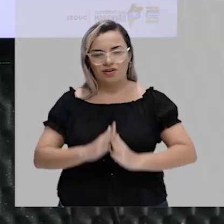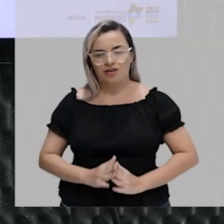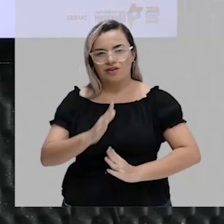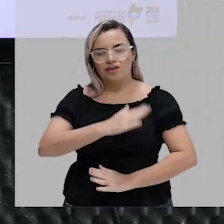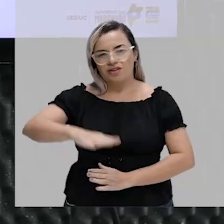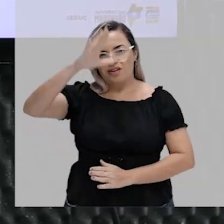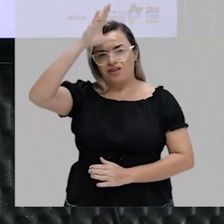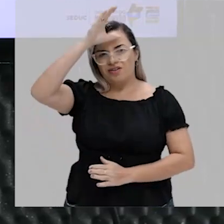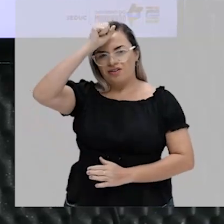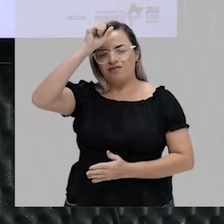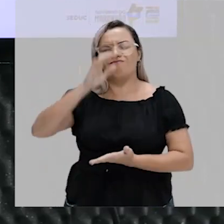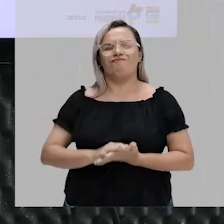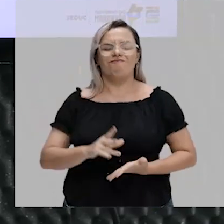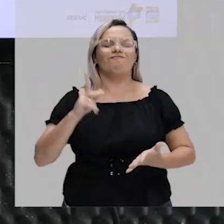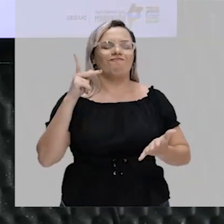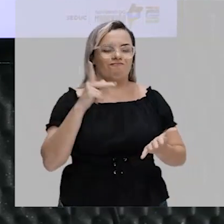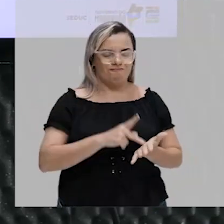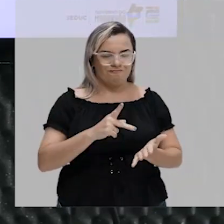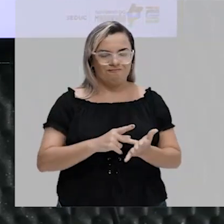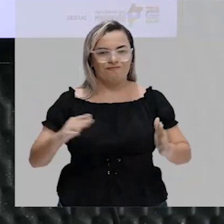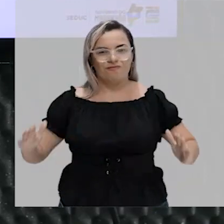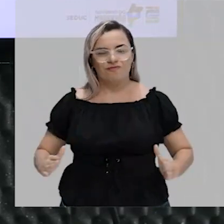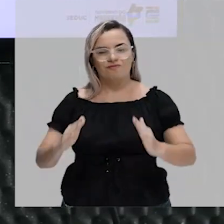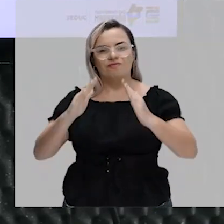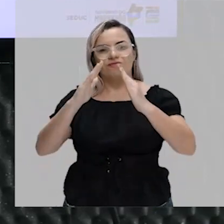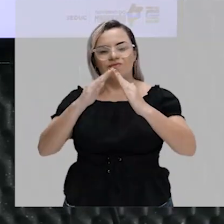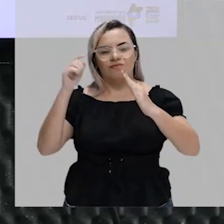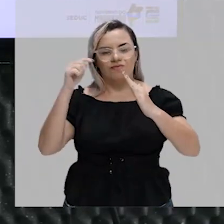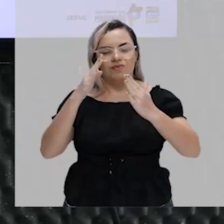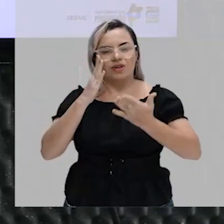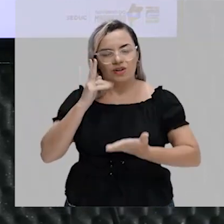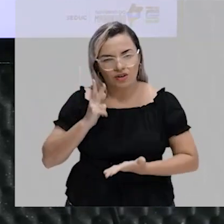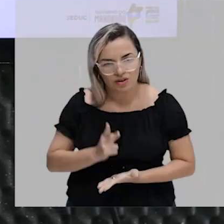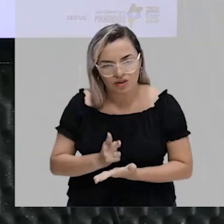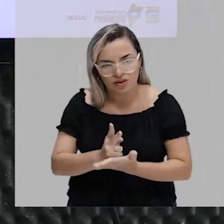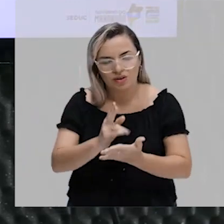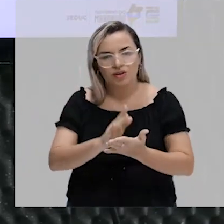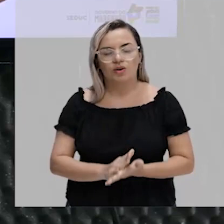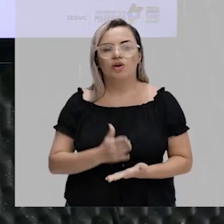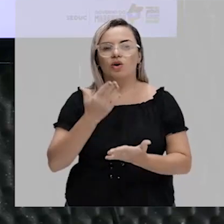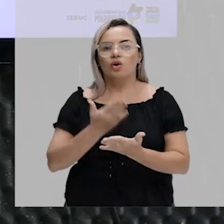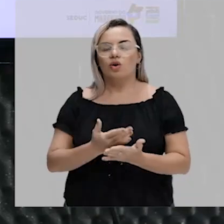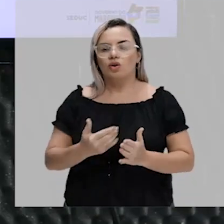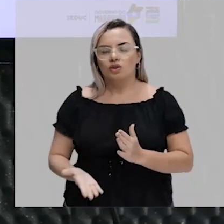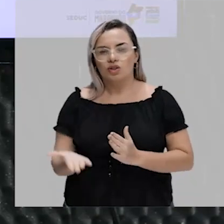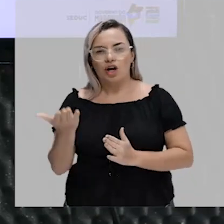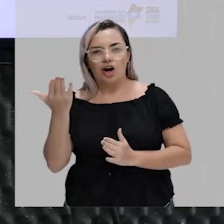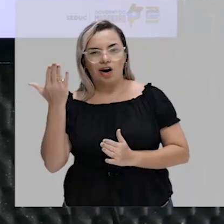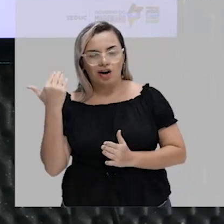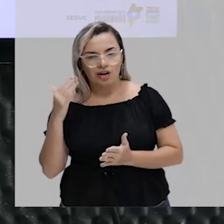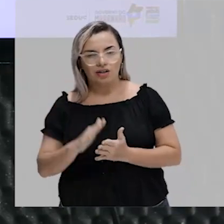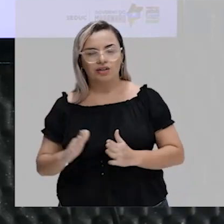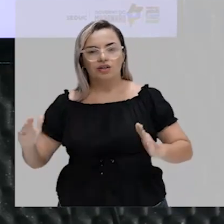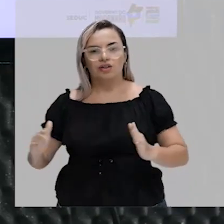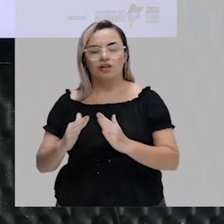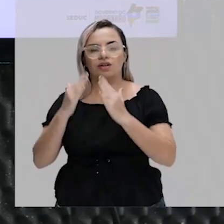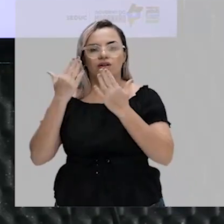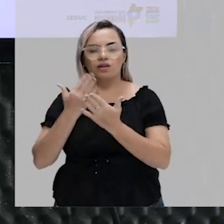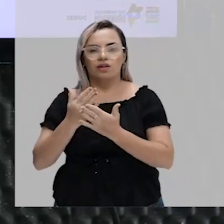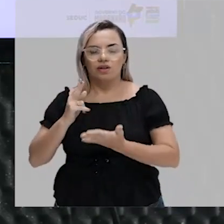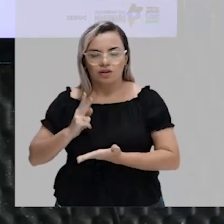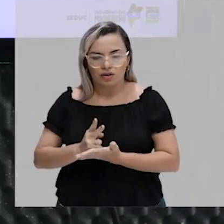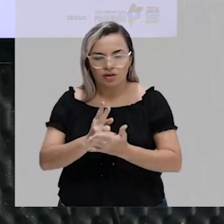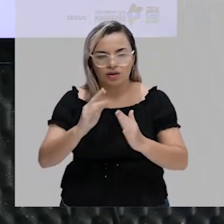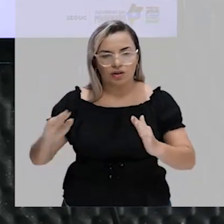você aprende realmente em casa. Você vai dar continuidade aos estudos que você já está trazendo da escola. A gente vai só colocando